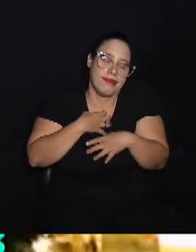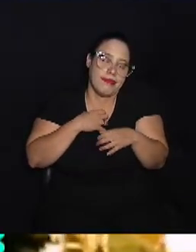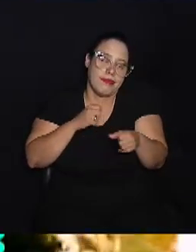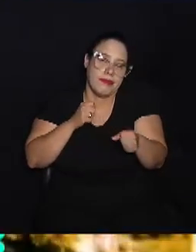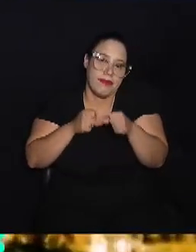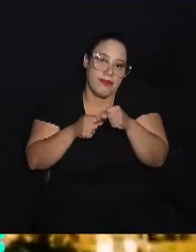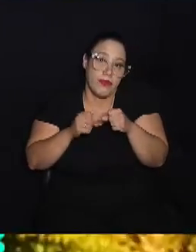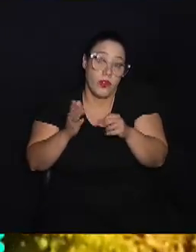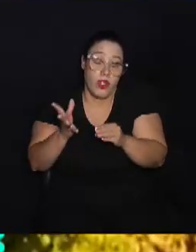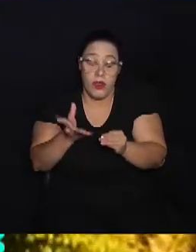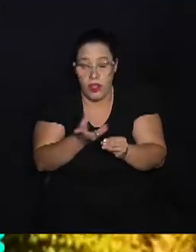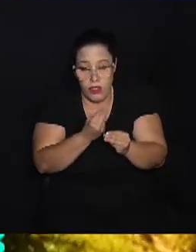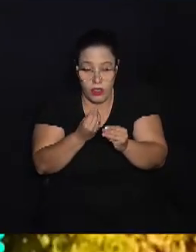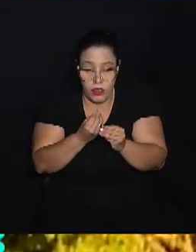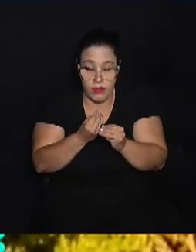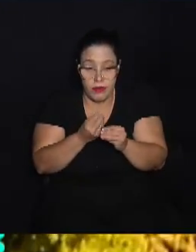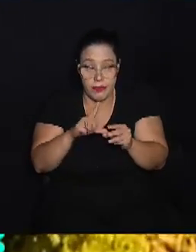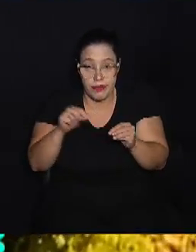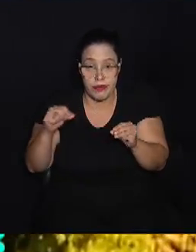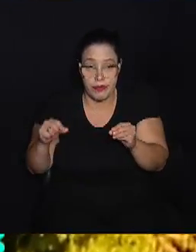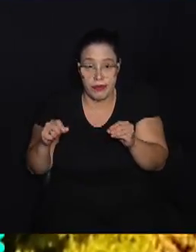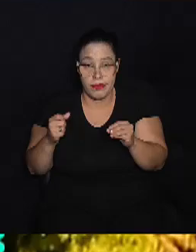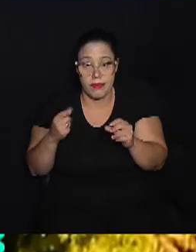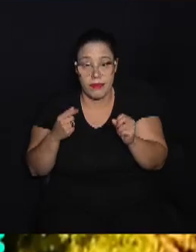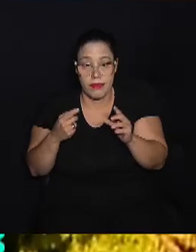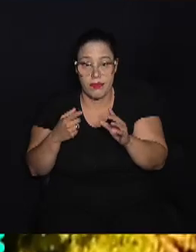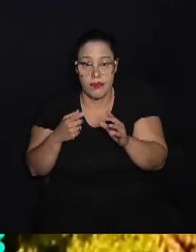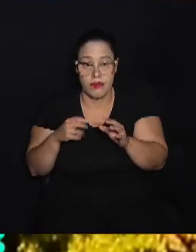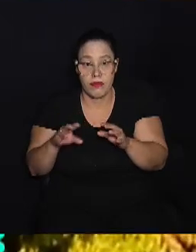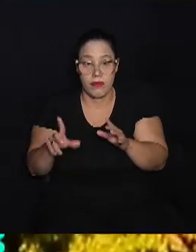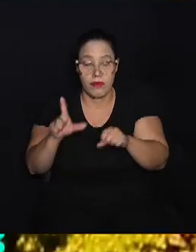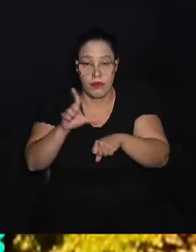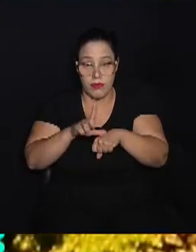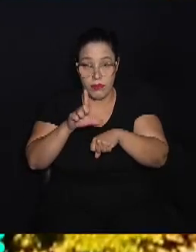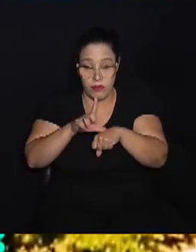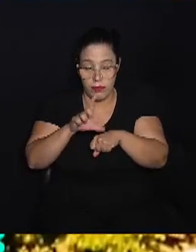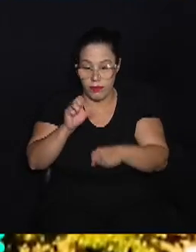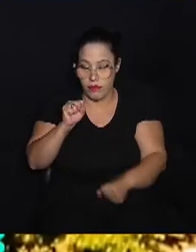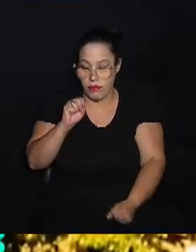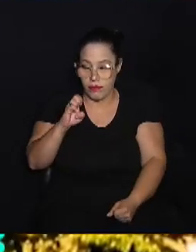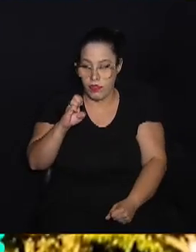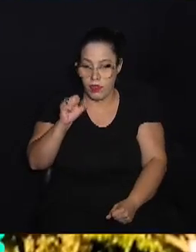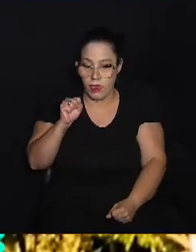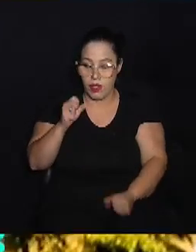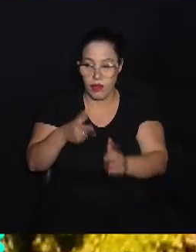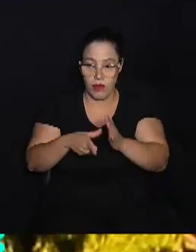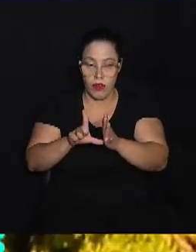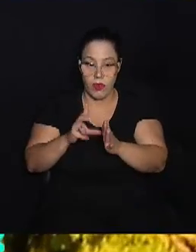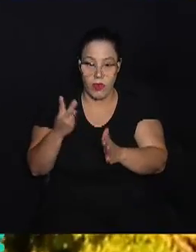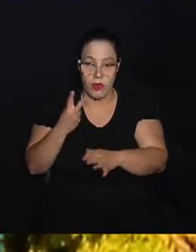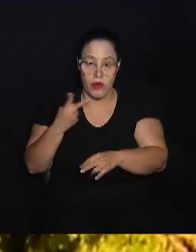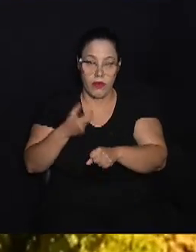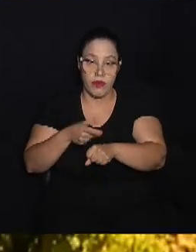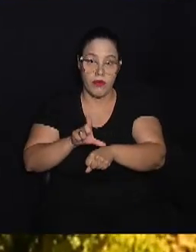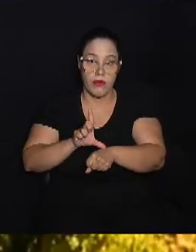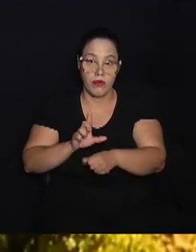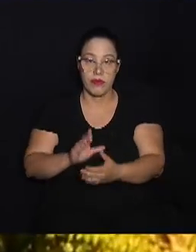e artista. A retirada dos ingressos é na loja do SESC, 2 horas antes das